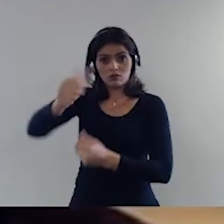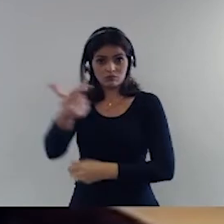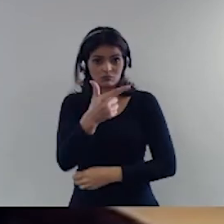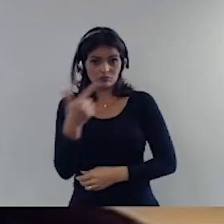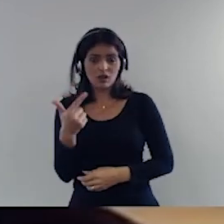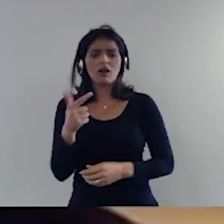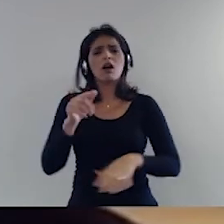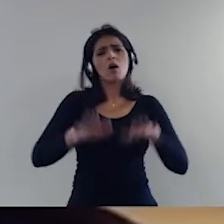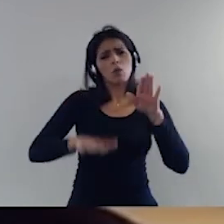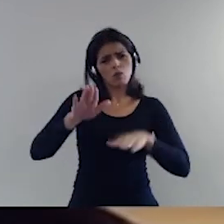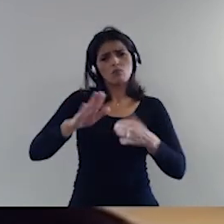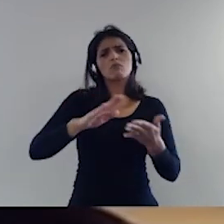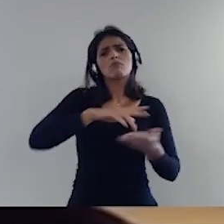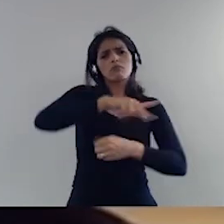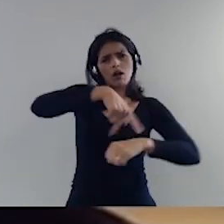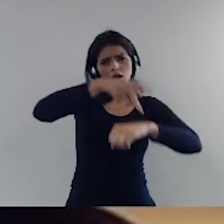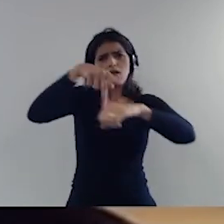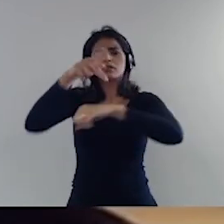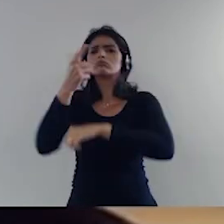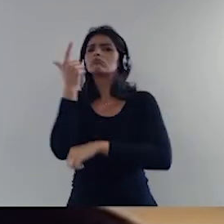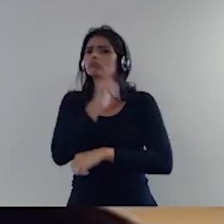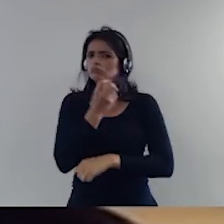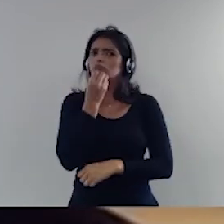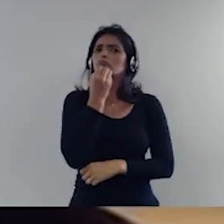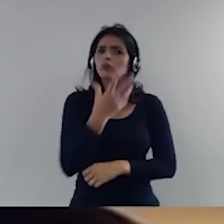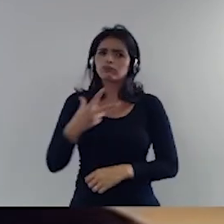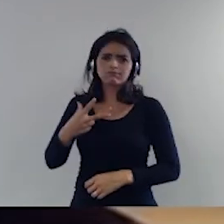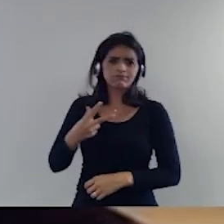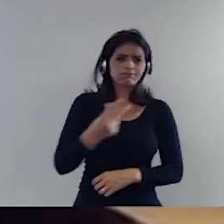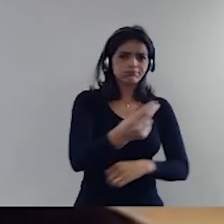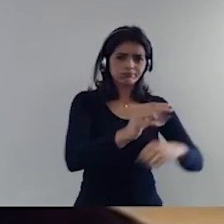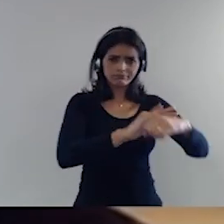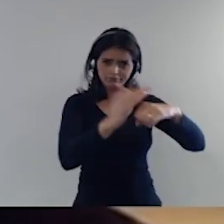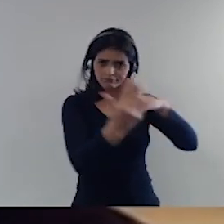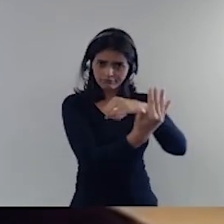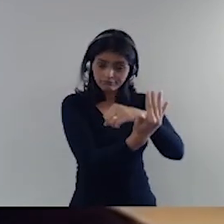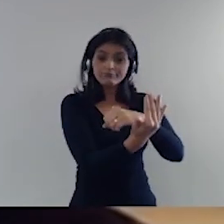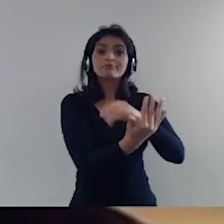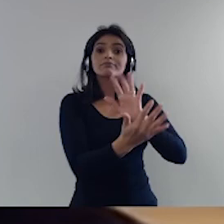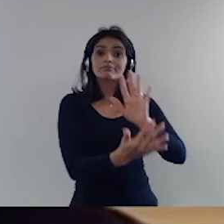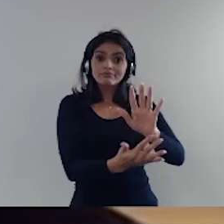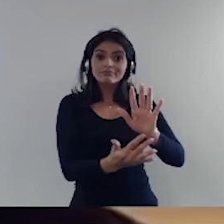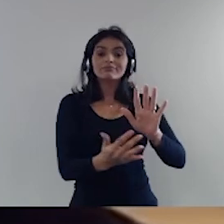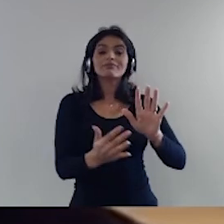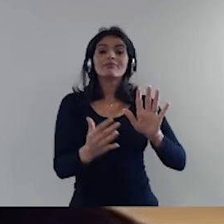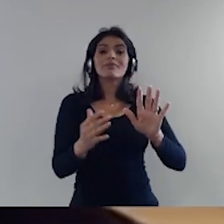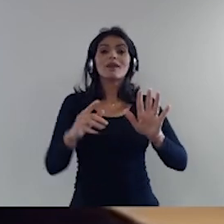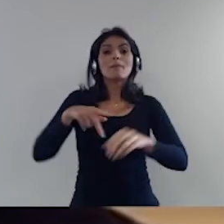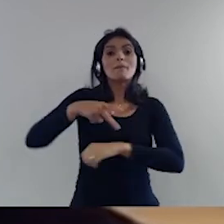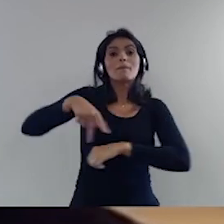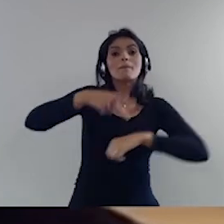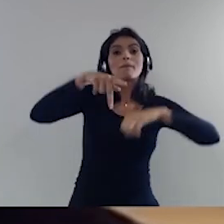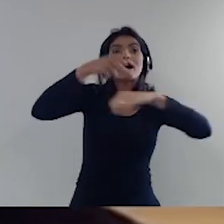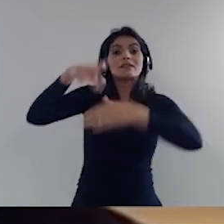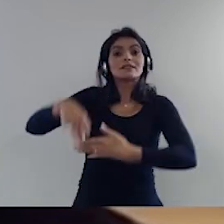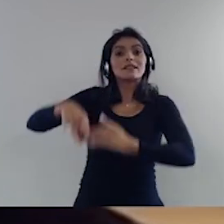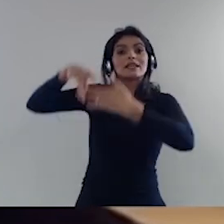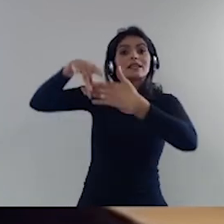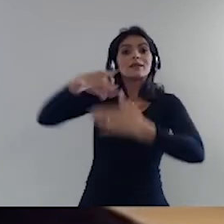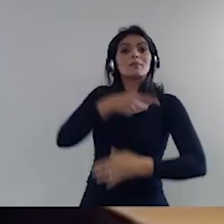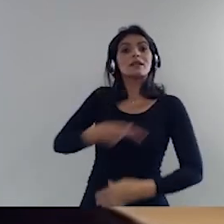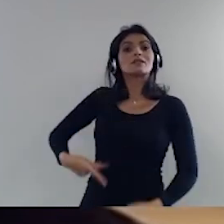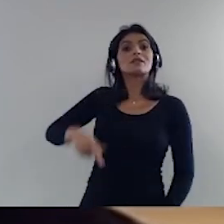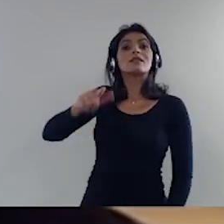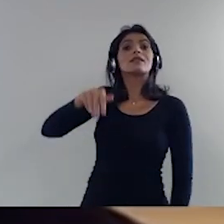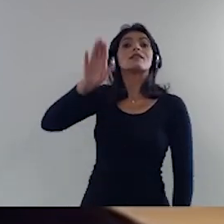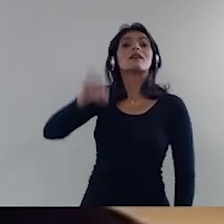sido extremamente bem-sucedidos no enfrentamento da pandemia. Interessantemente, Marcos, países liderados por